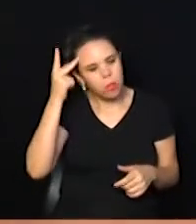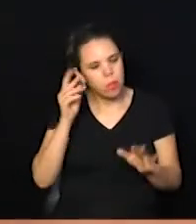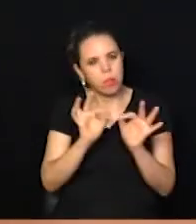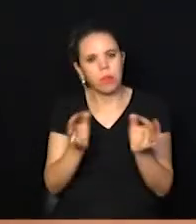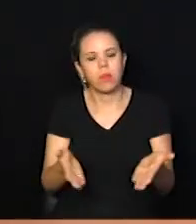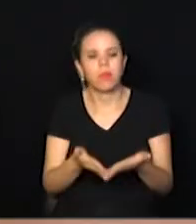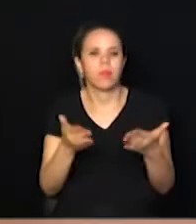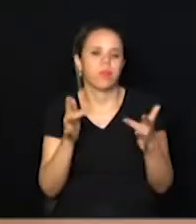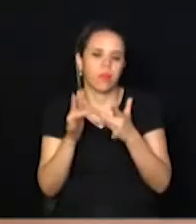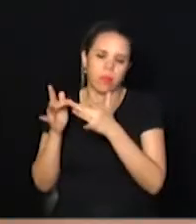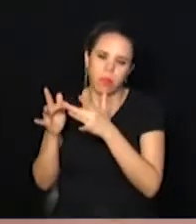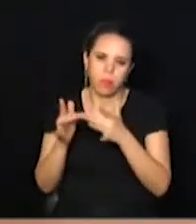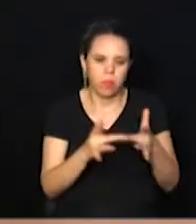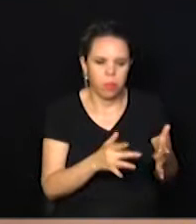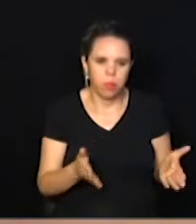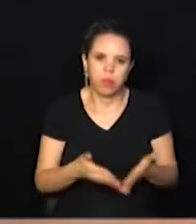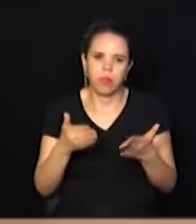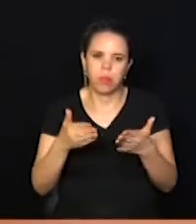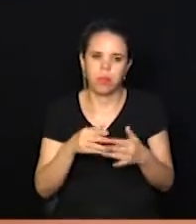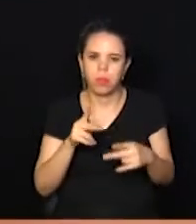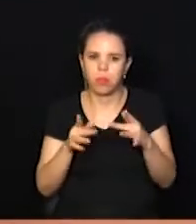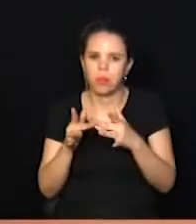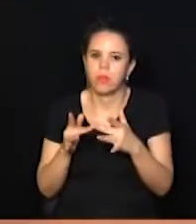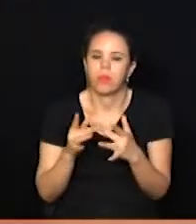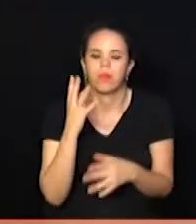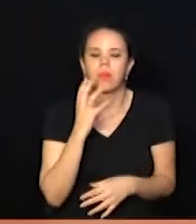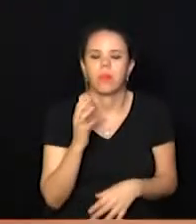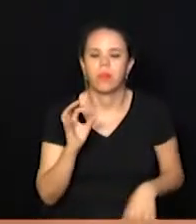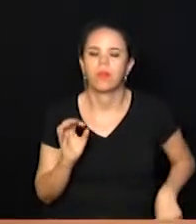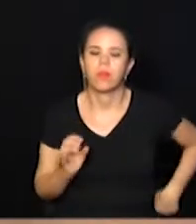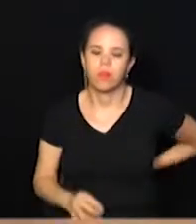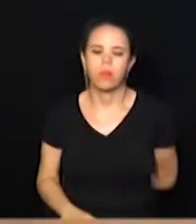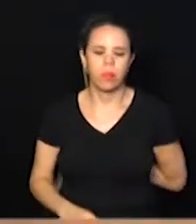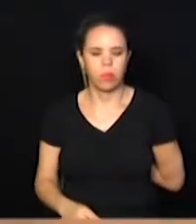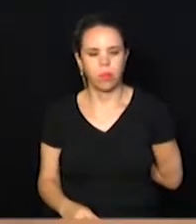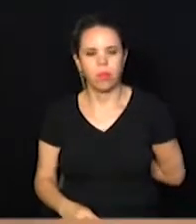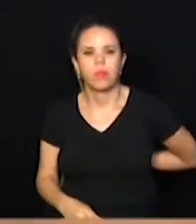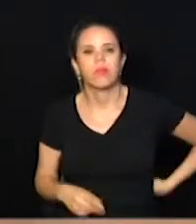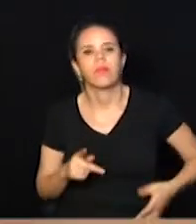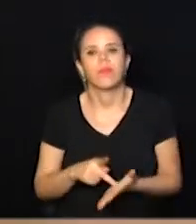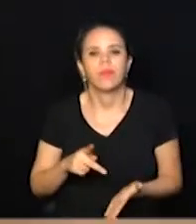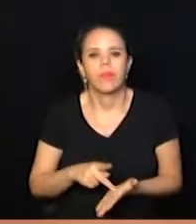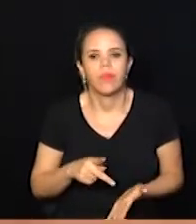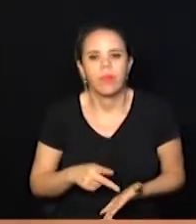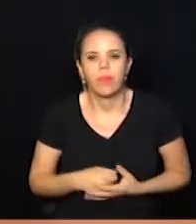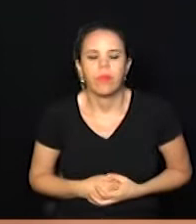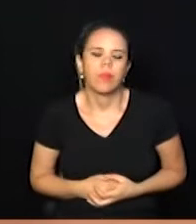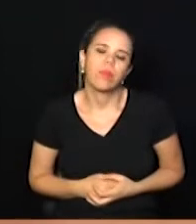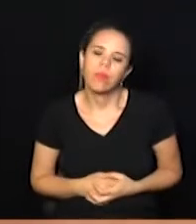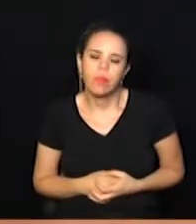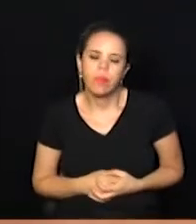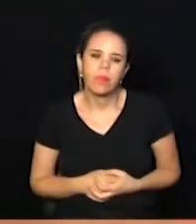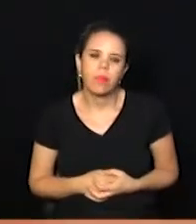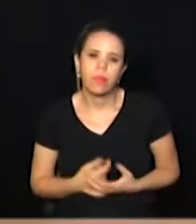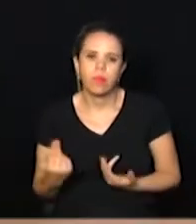simples, um povo humilde, uma conexão sincera, uma conexão verdadeira. Foi assim